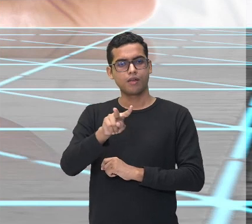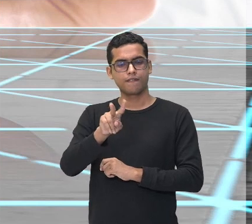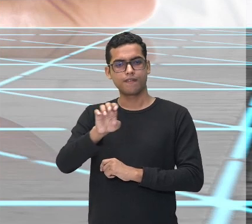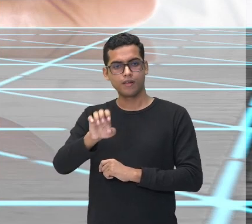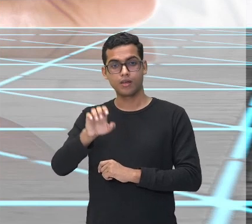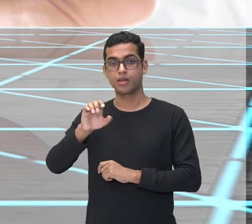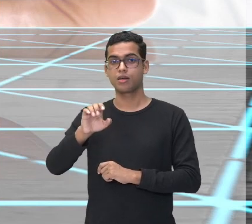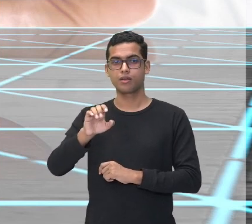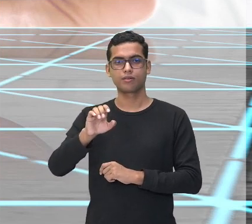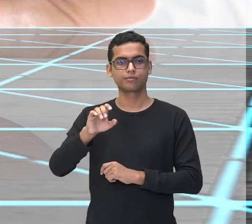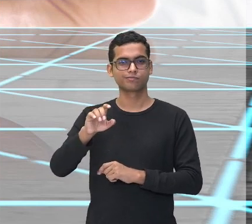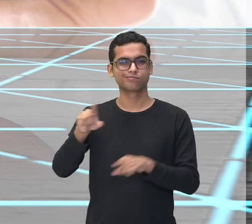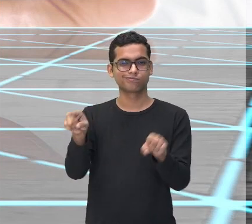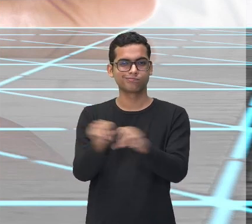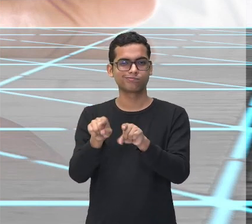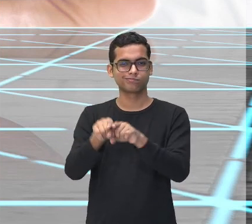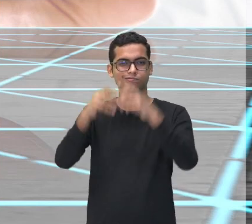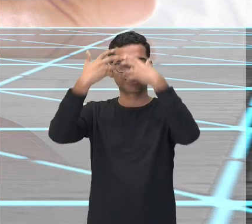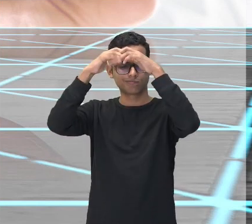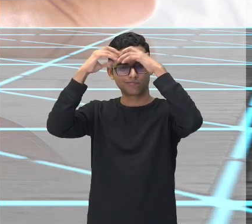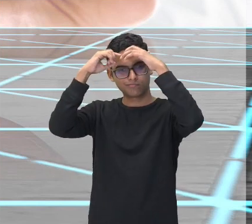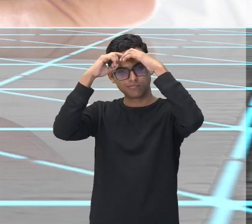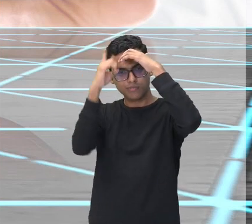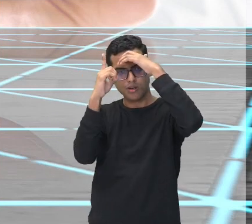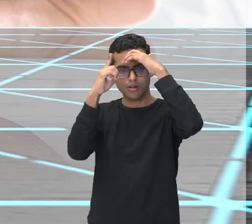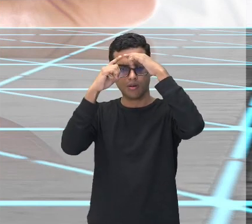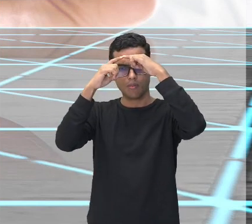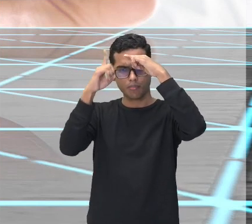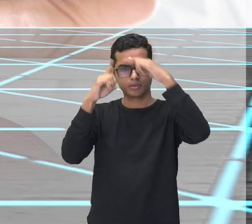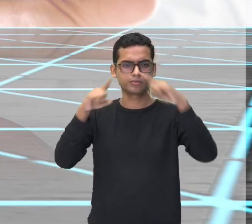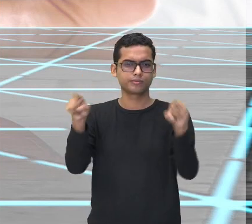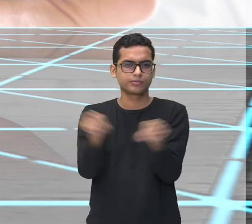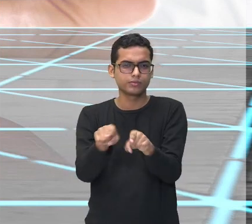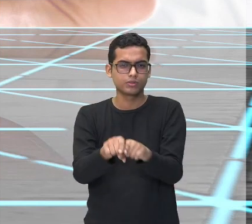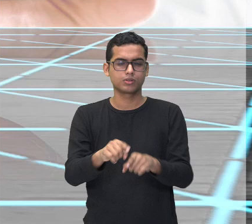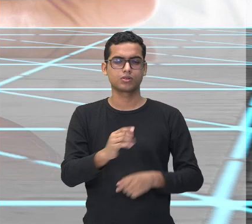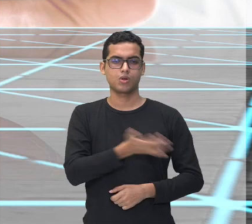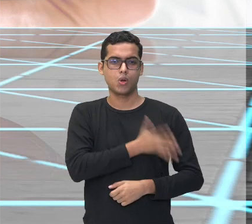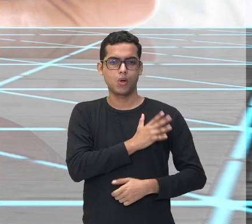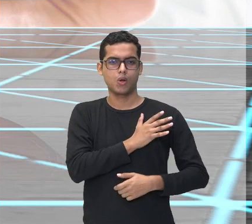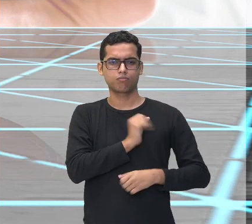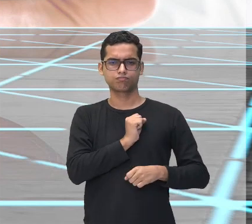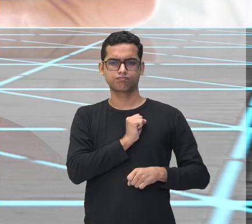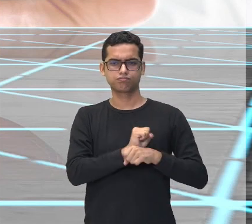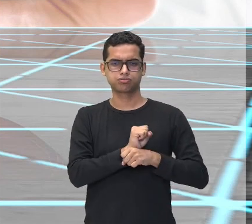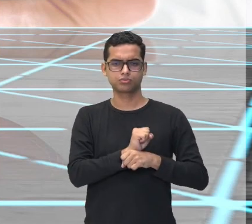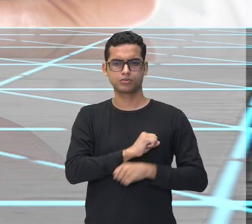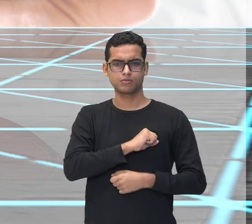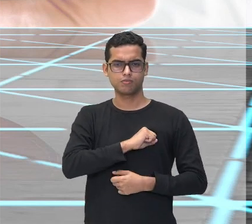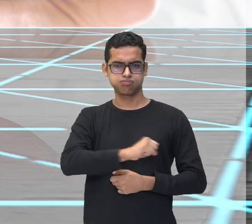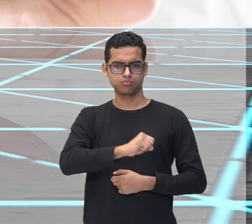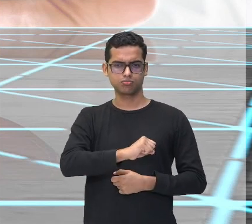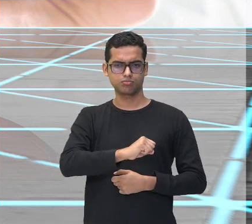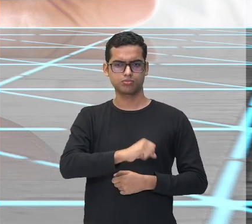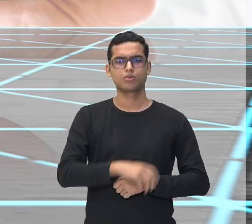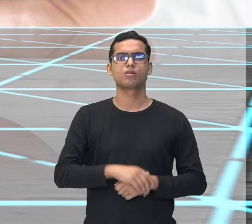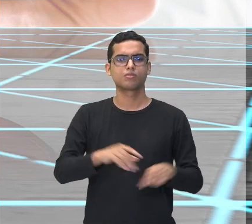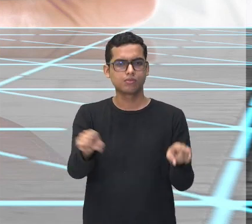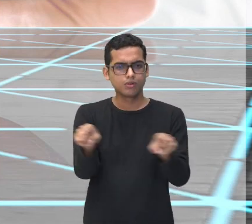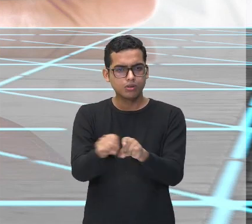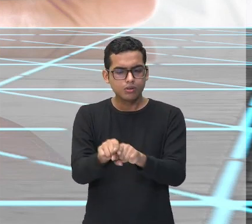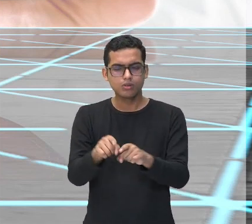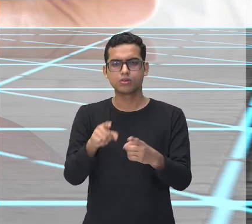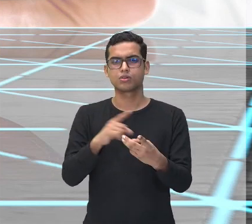derrame, arteriosclerose, cardiomiopatia, infarto, doença arterial periférica. E a pessoa